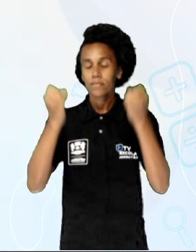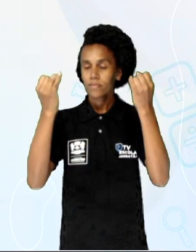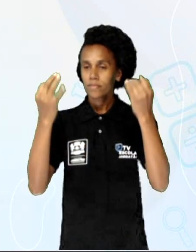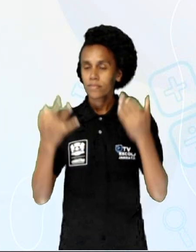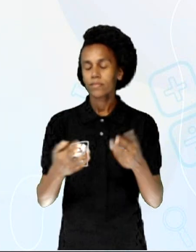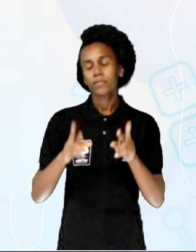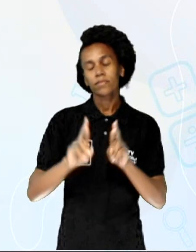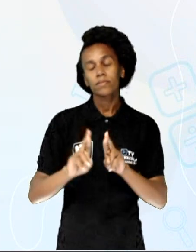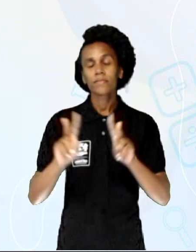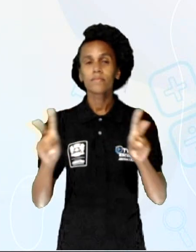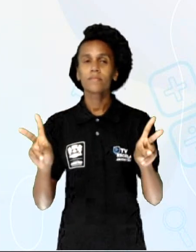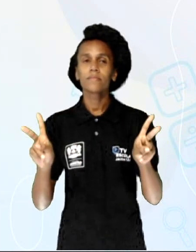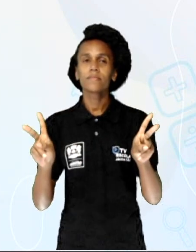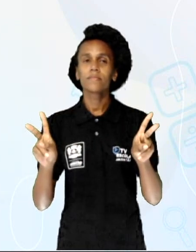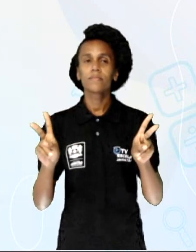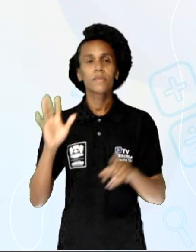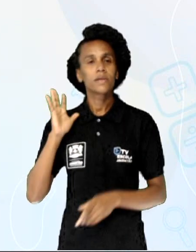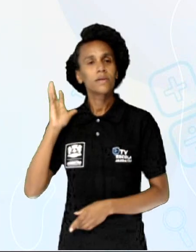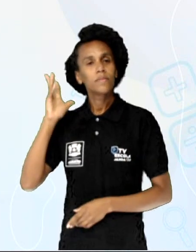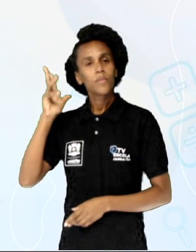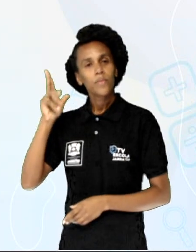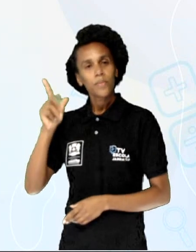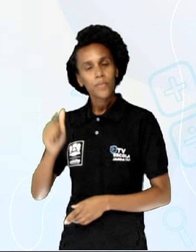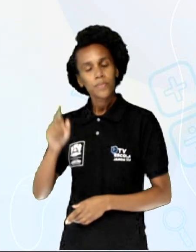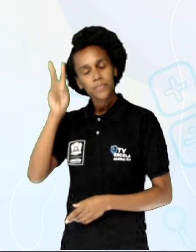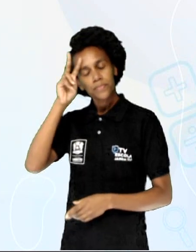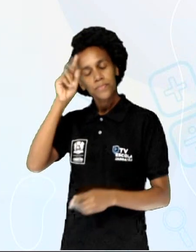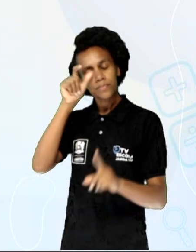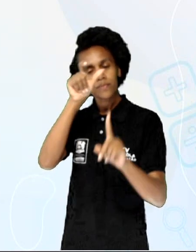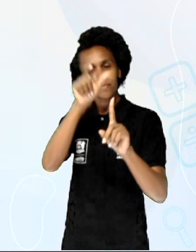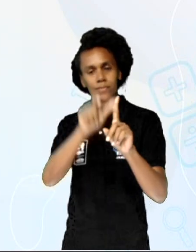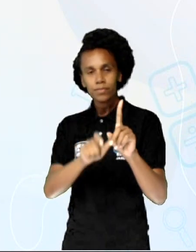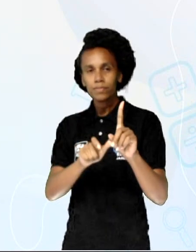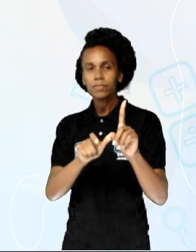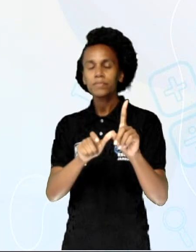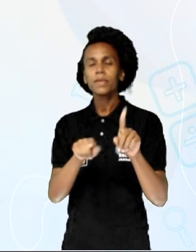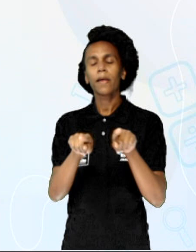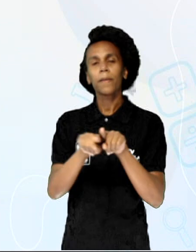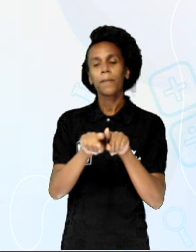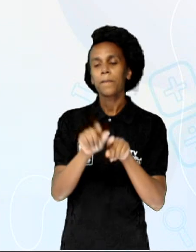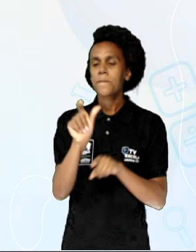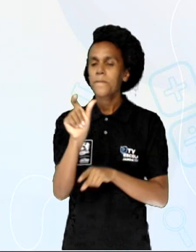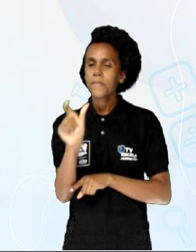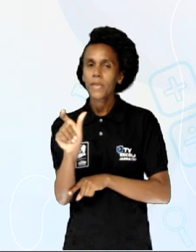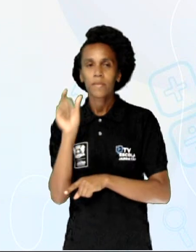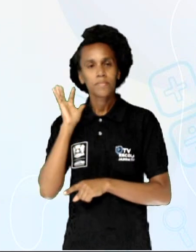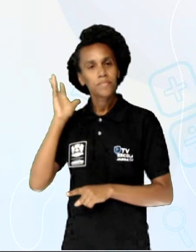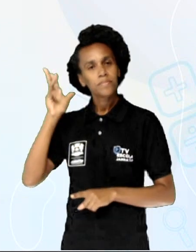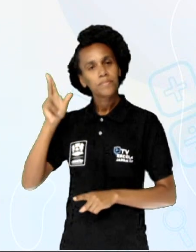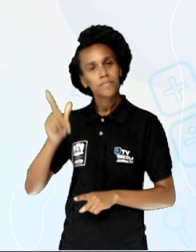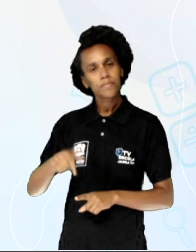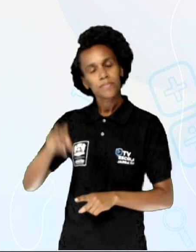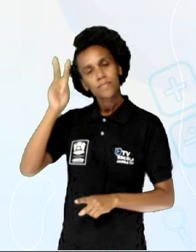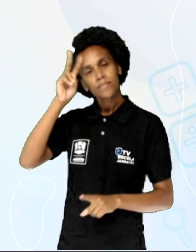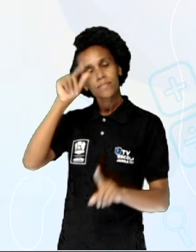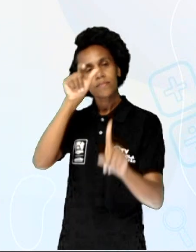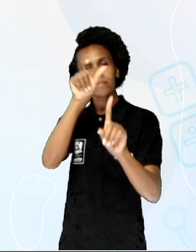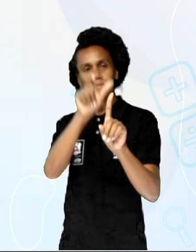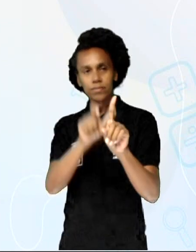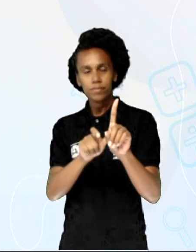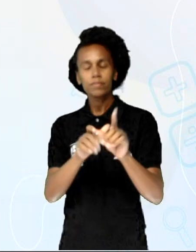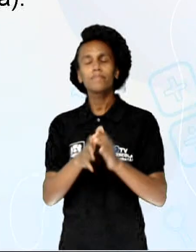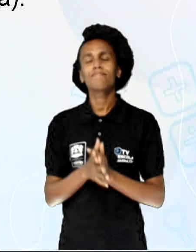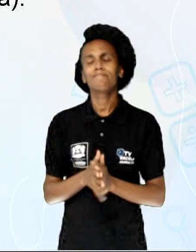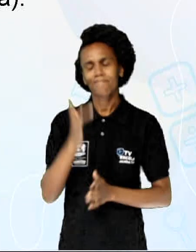diferença entre biografia e mini-biografia. Tá muito fácil, né, pessoal? Então vamos lá para as respostas. Verifiquem aí se